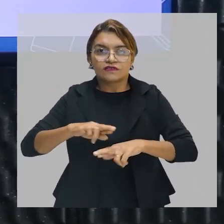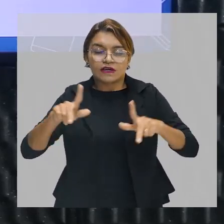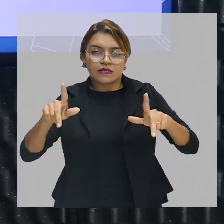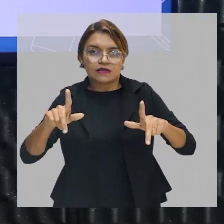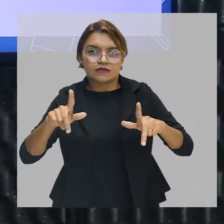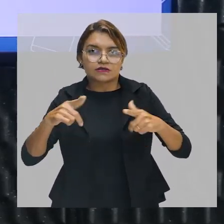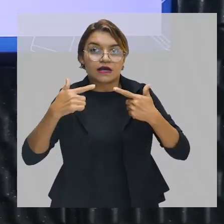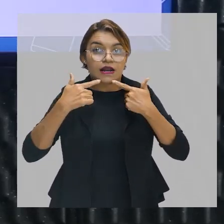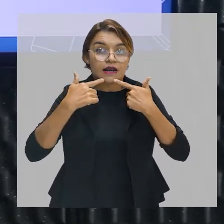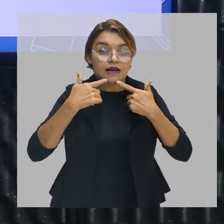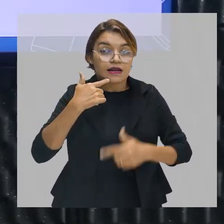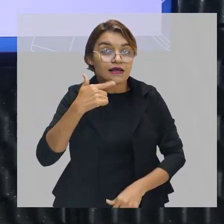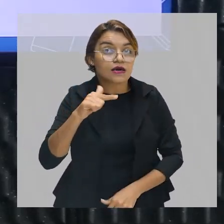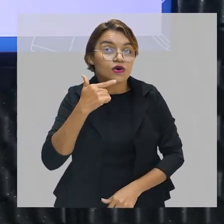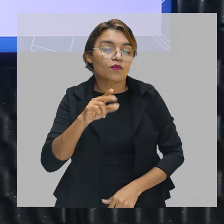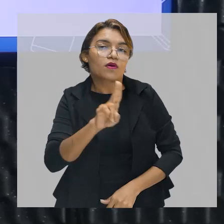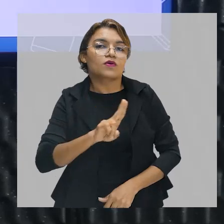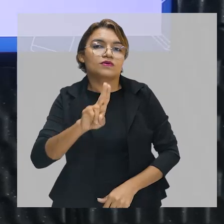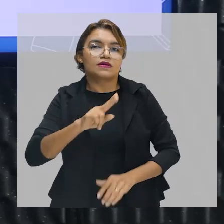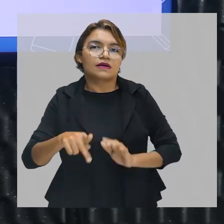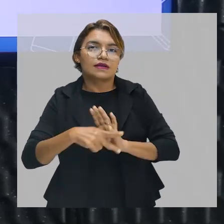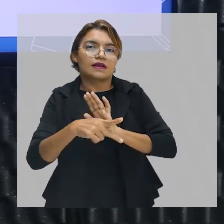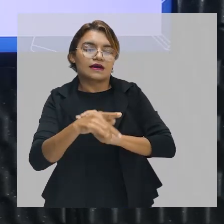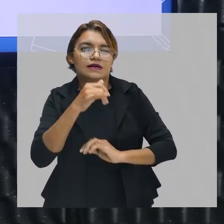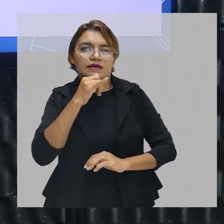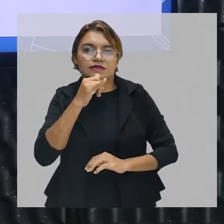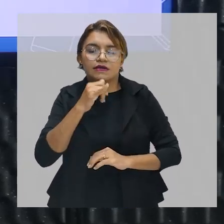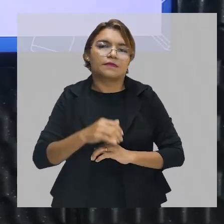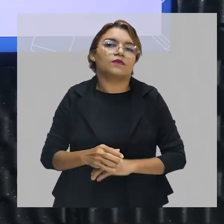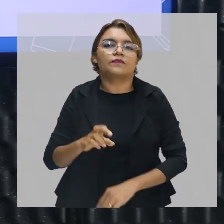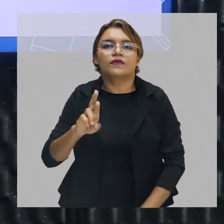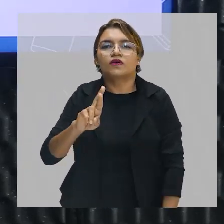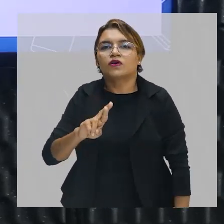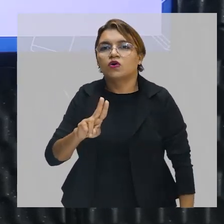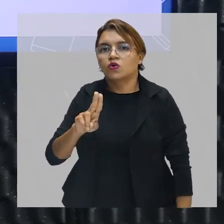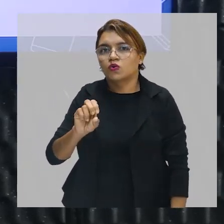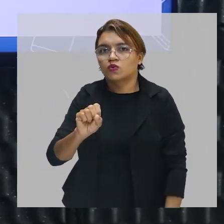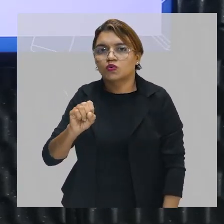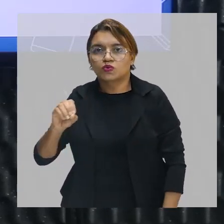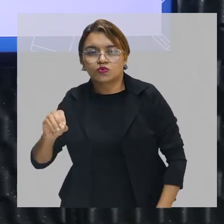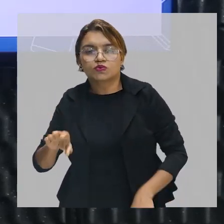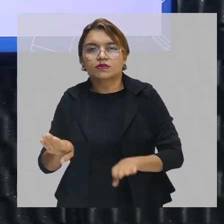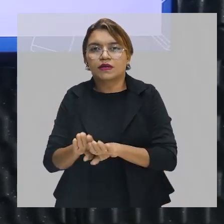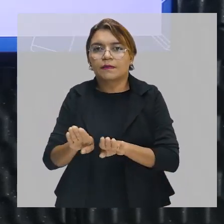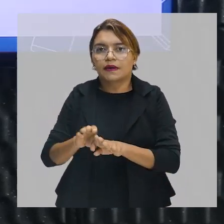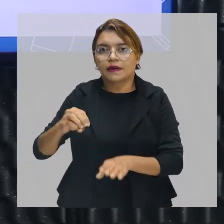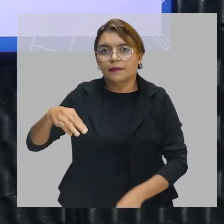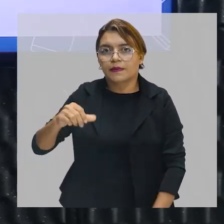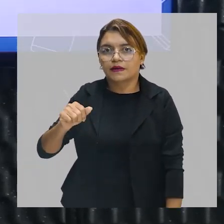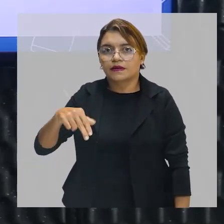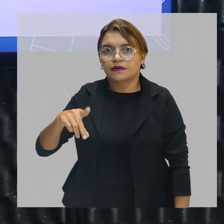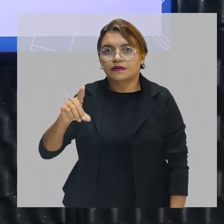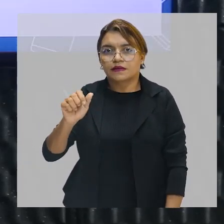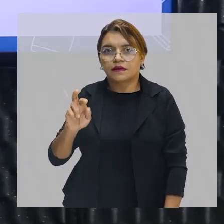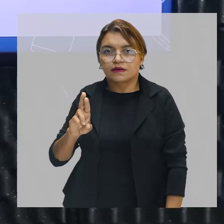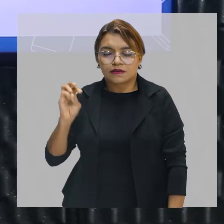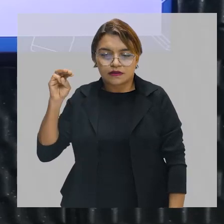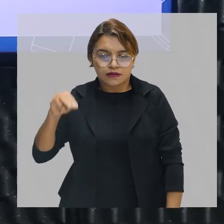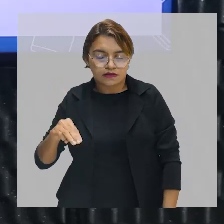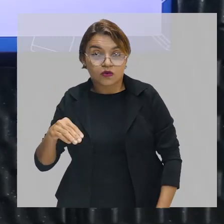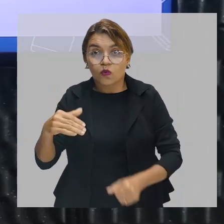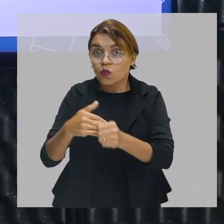por elas. Por exemplo, o russo e o mandarim. Sendo assim, o código utilizado por elas